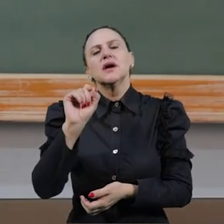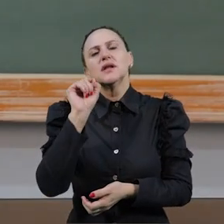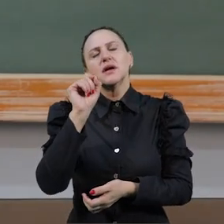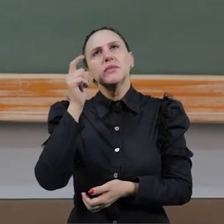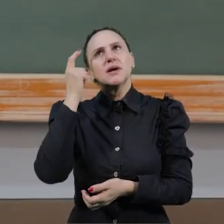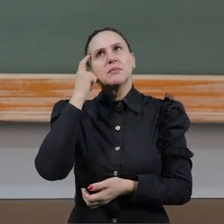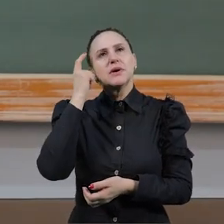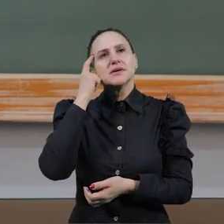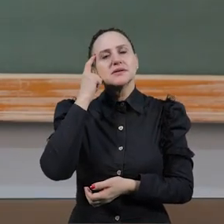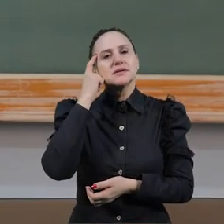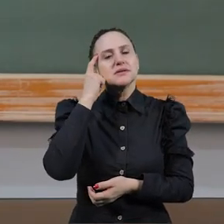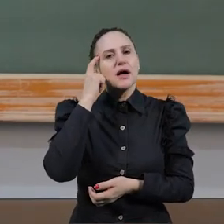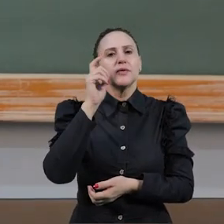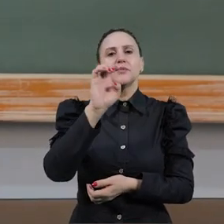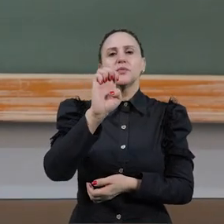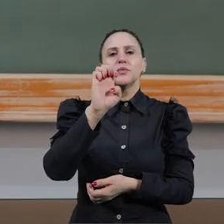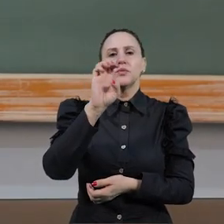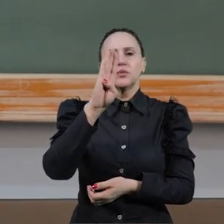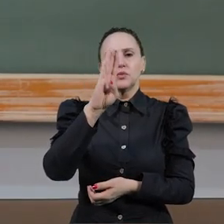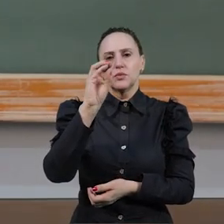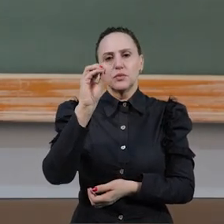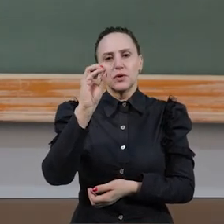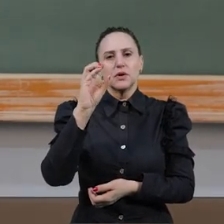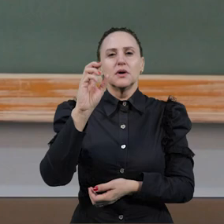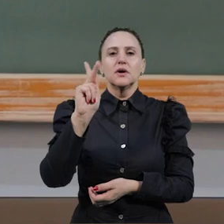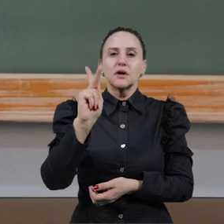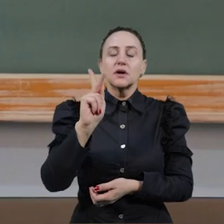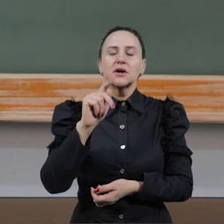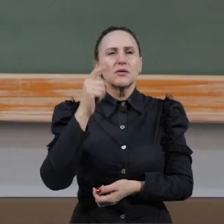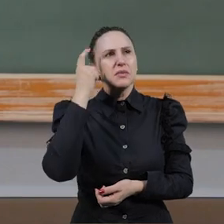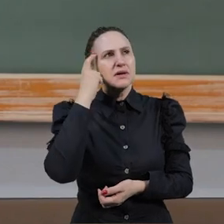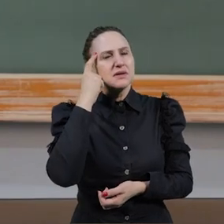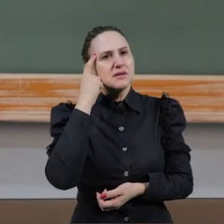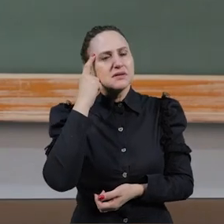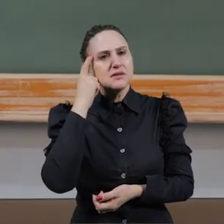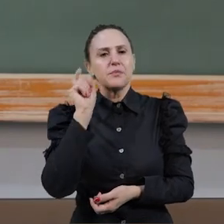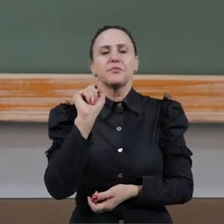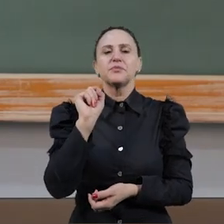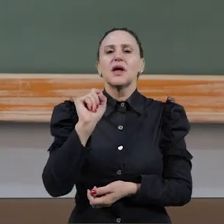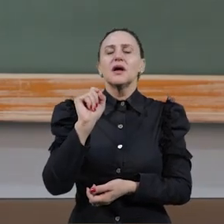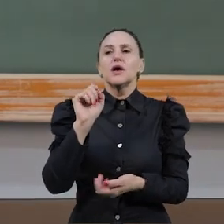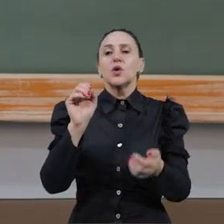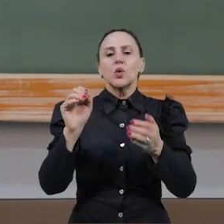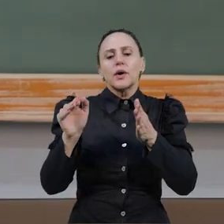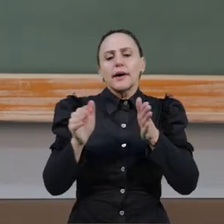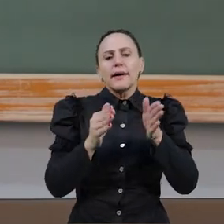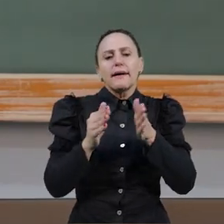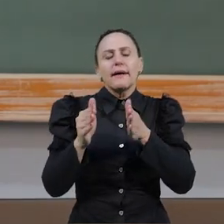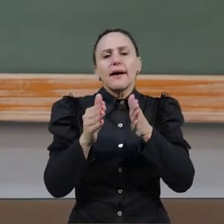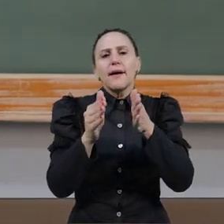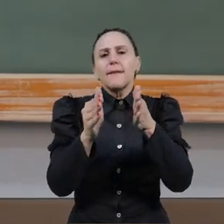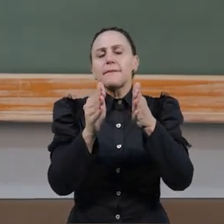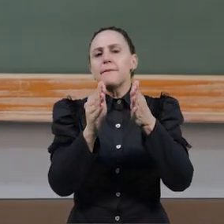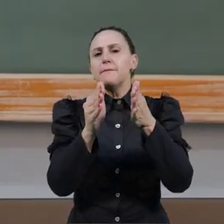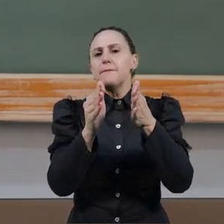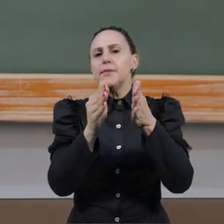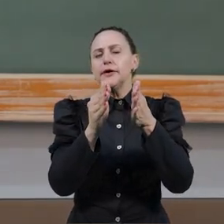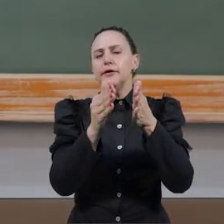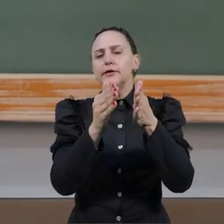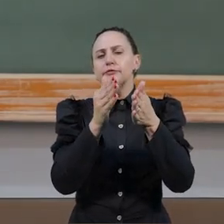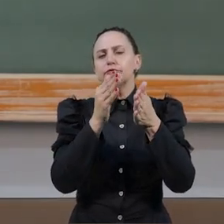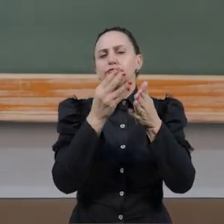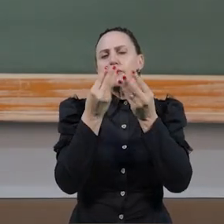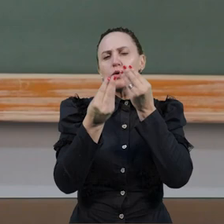pensar no ensino de História e Geografia através da pesquisa. Então, eu dou um caminho, né, procuro exemplificar um processo